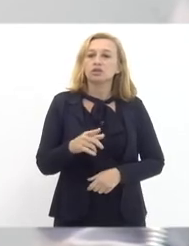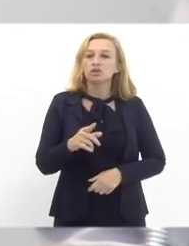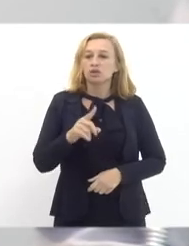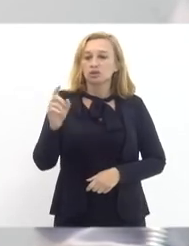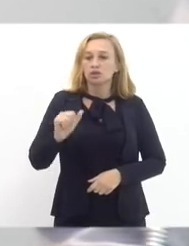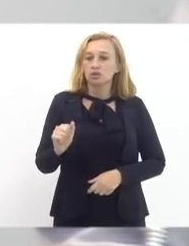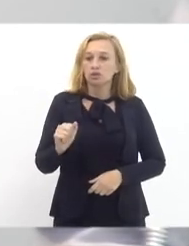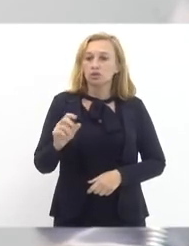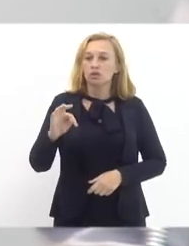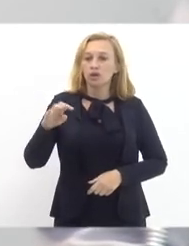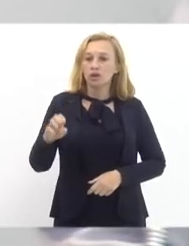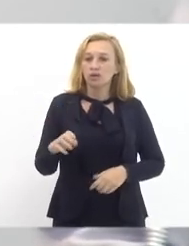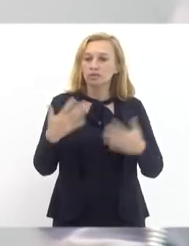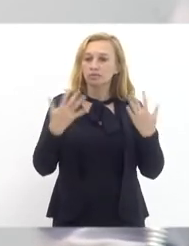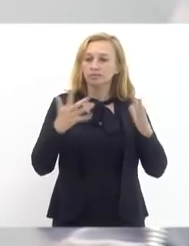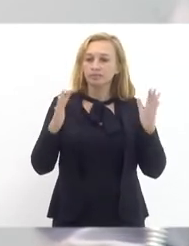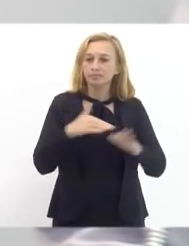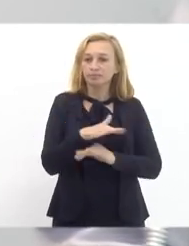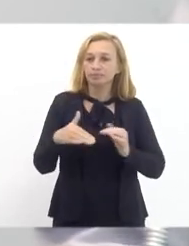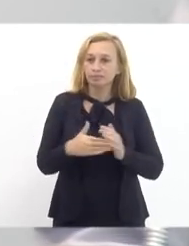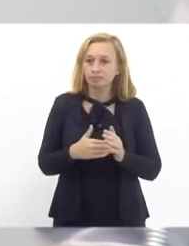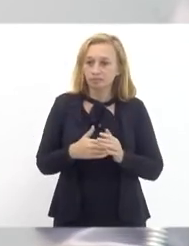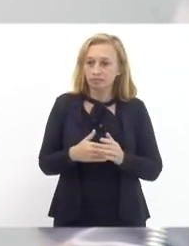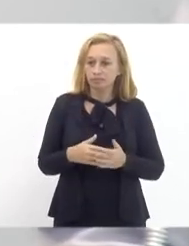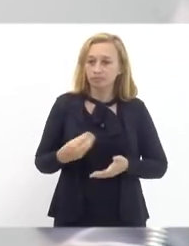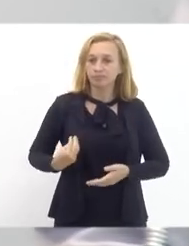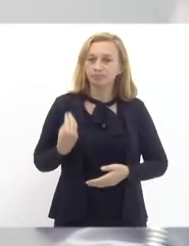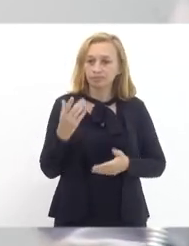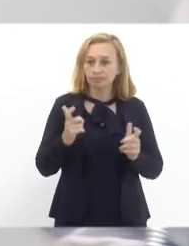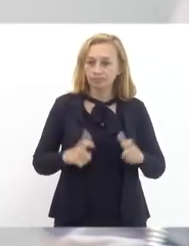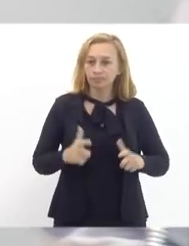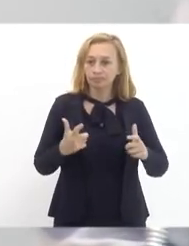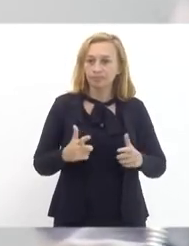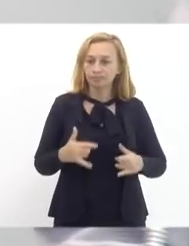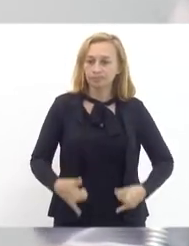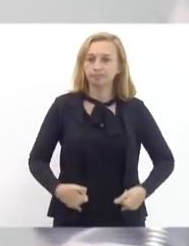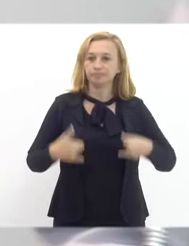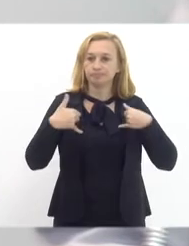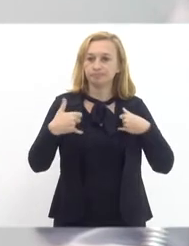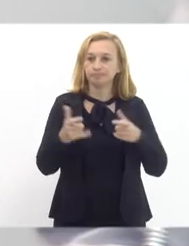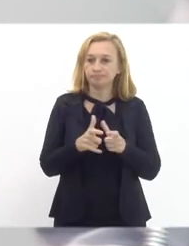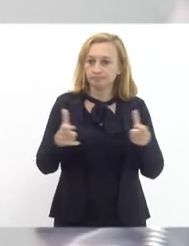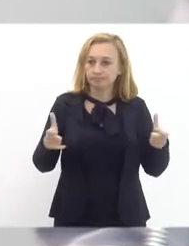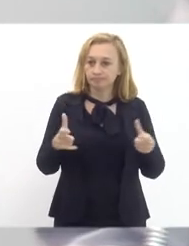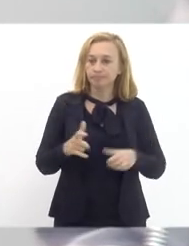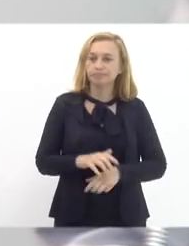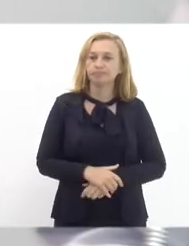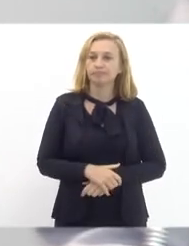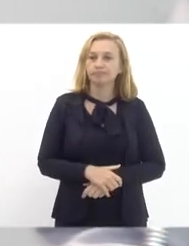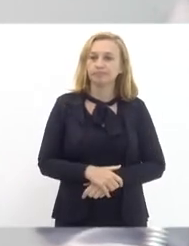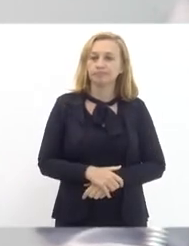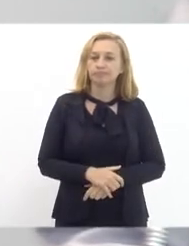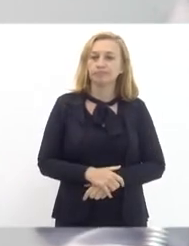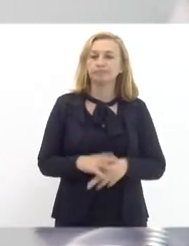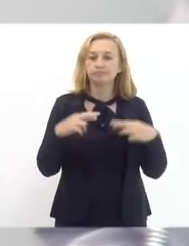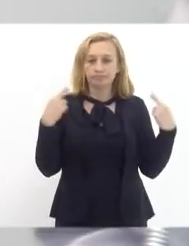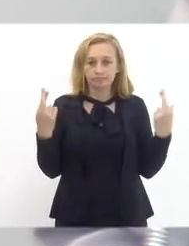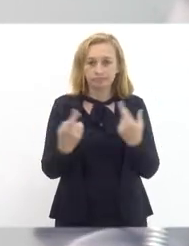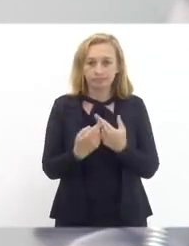eu saúdo a mesa e a todos aqui presentes. É, para mim é uma honra muito grande estar presente nessa